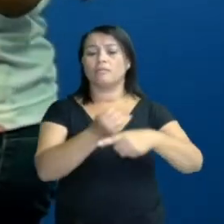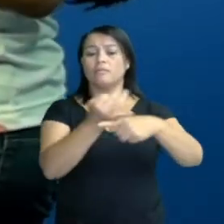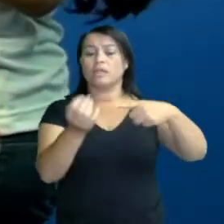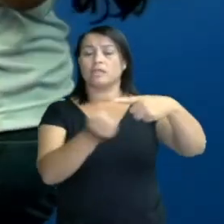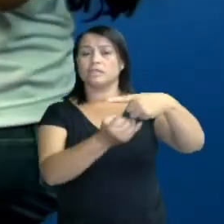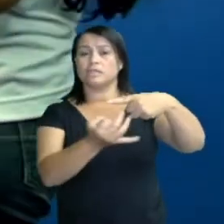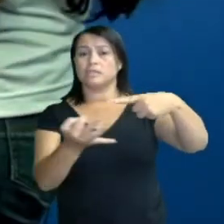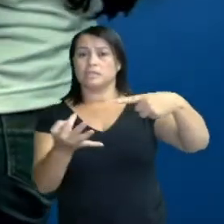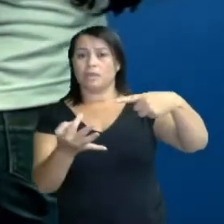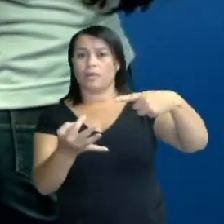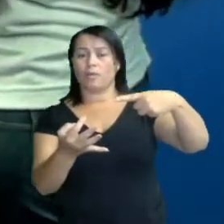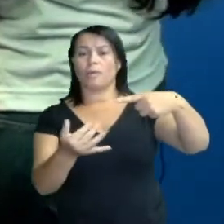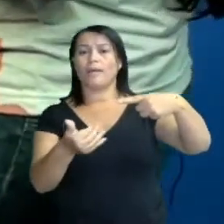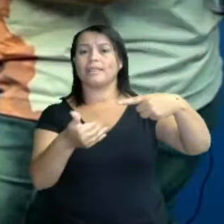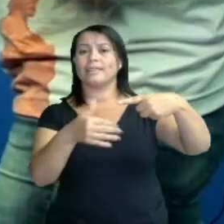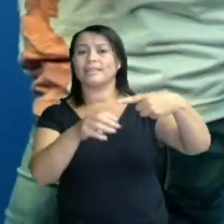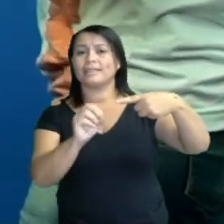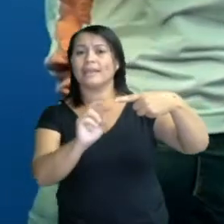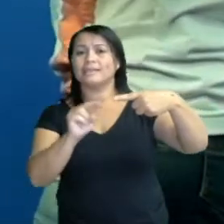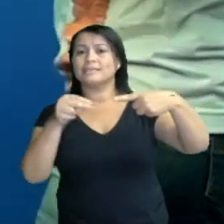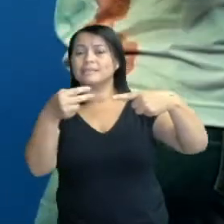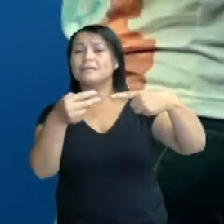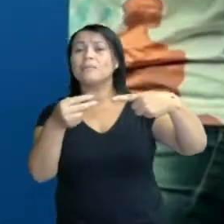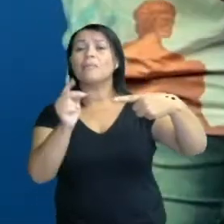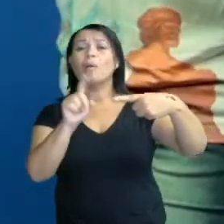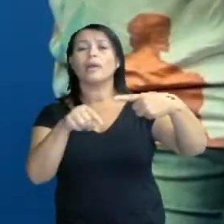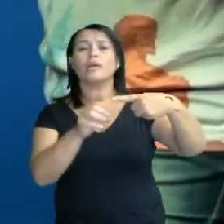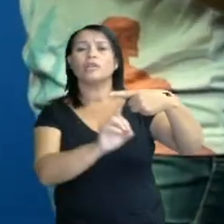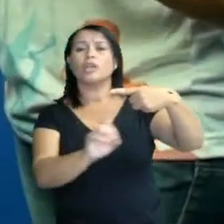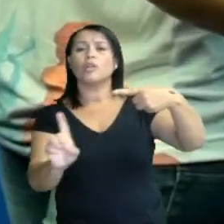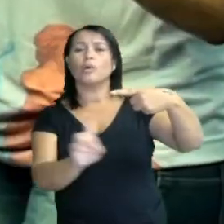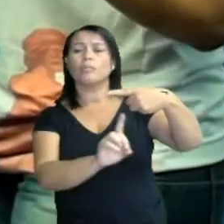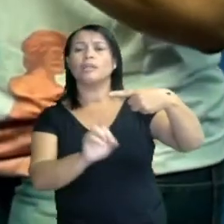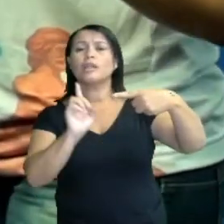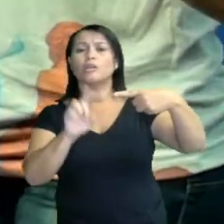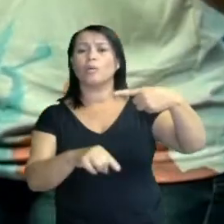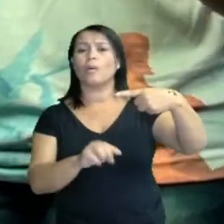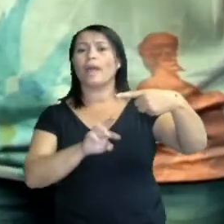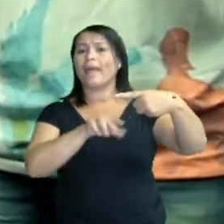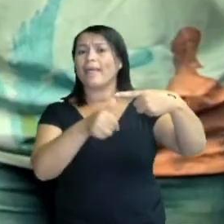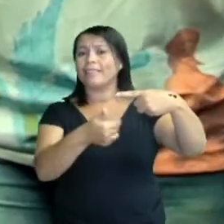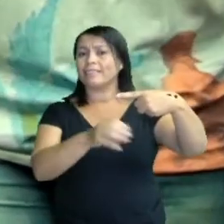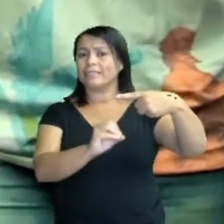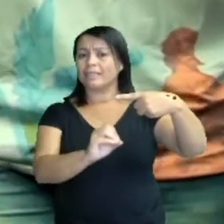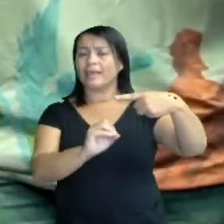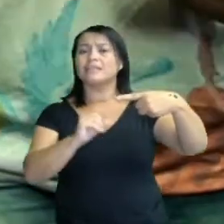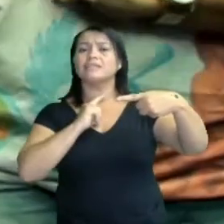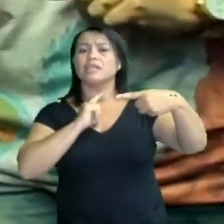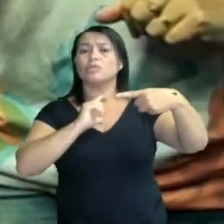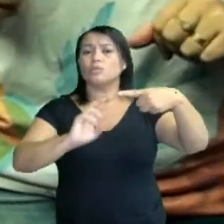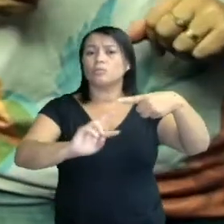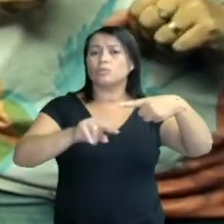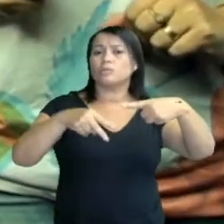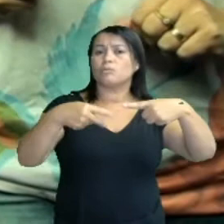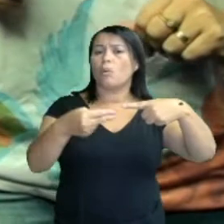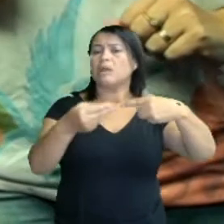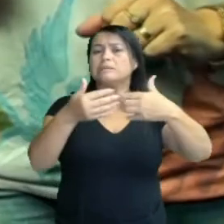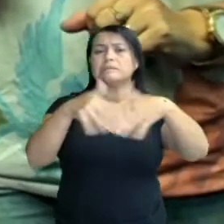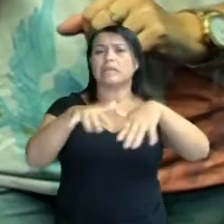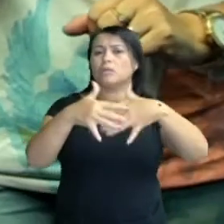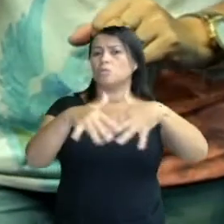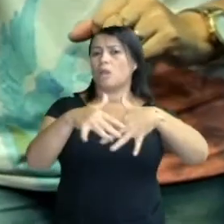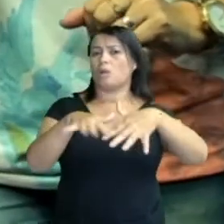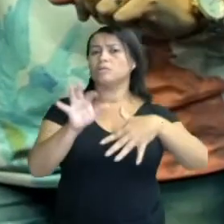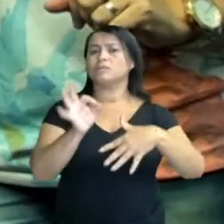Fração decimal é toda fração em que o denominador é uma potência de 10 com o expoente natural,